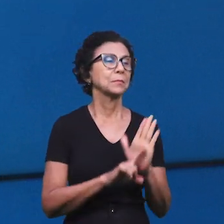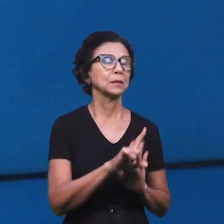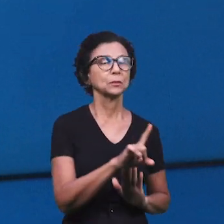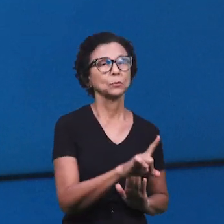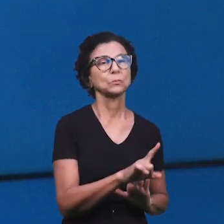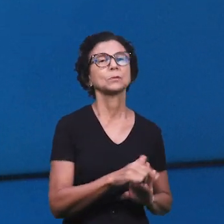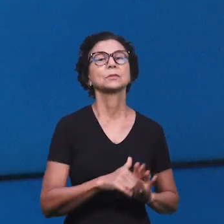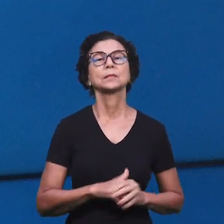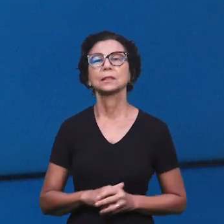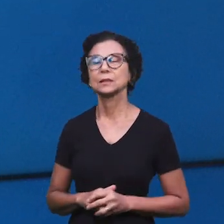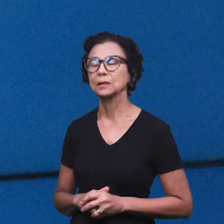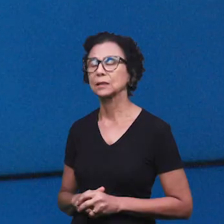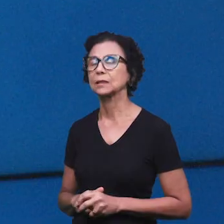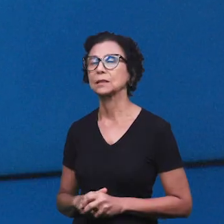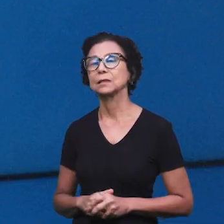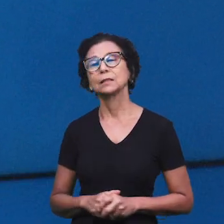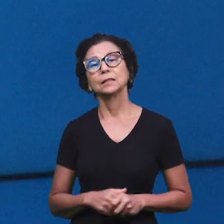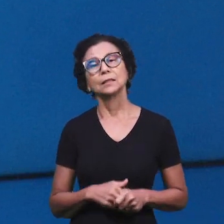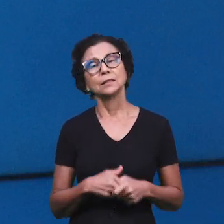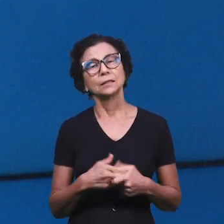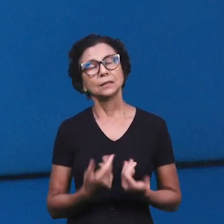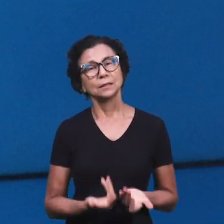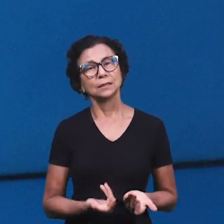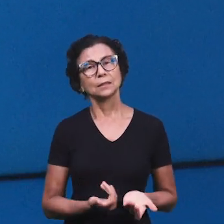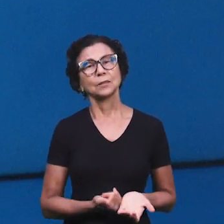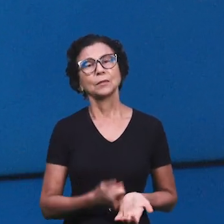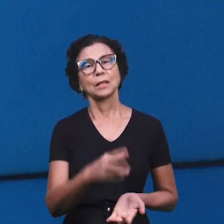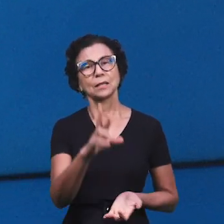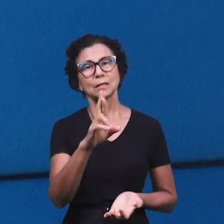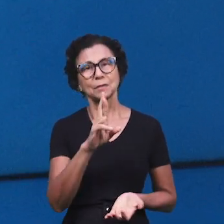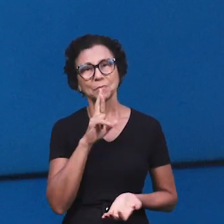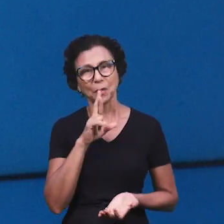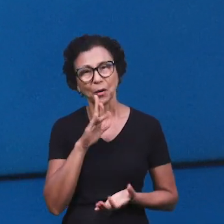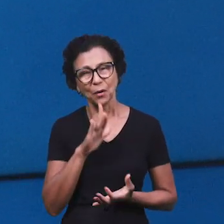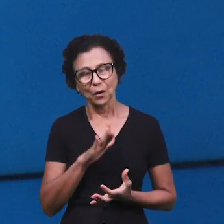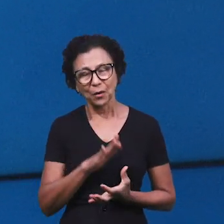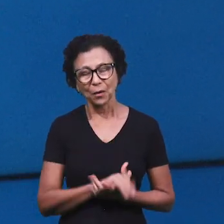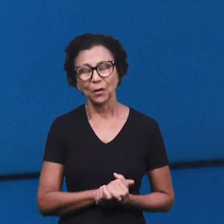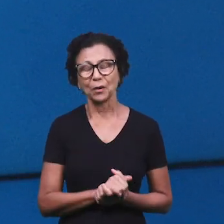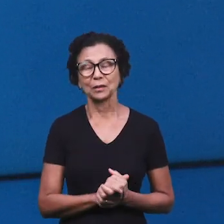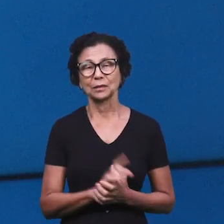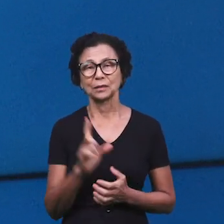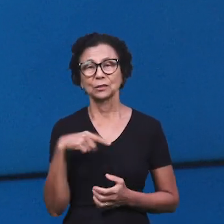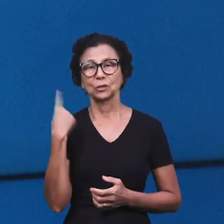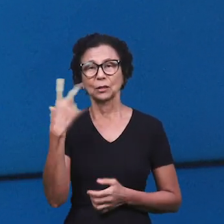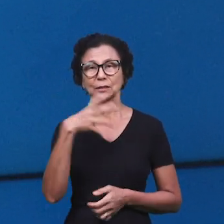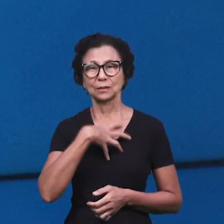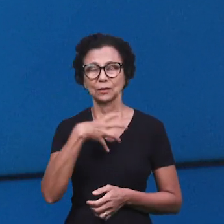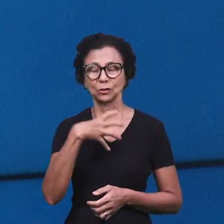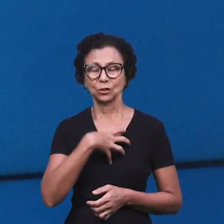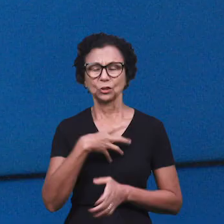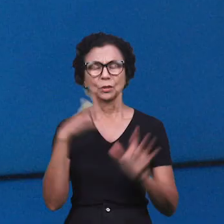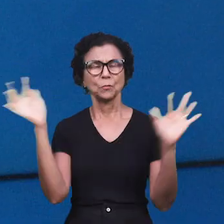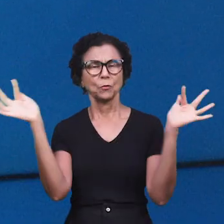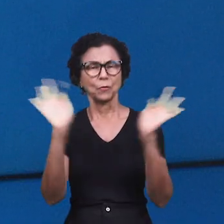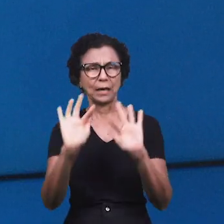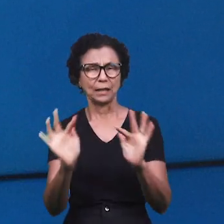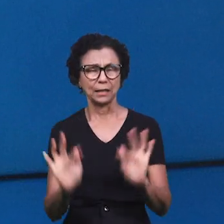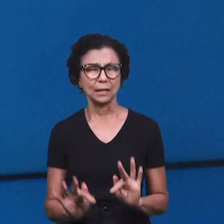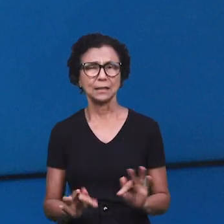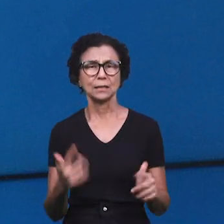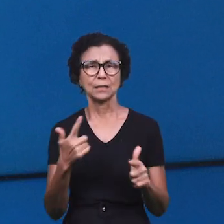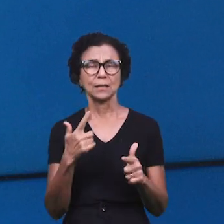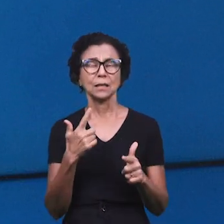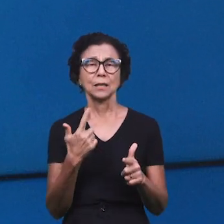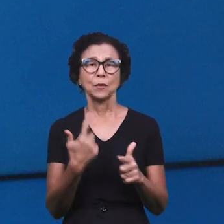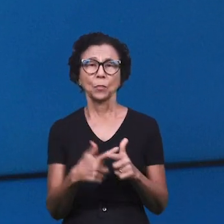o nosso nome está, né, no livro da vida. Está lá escrito, né, o nosso nome no livro da vida. Que